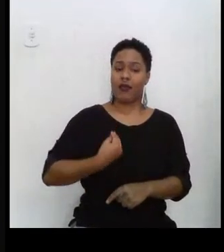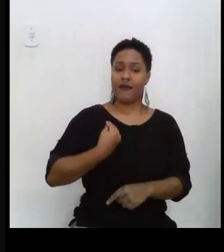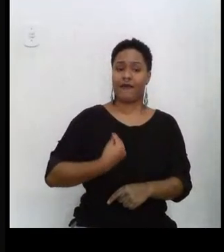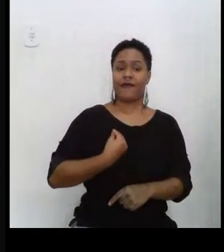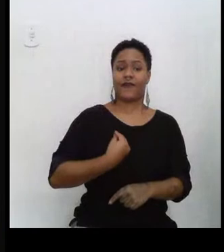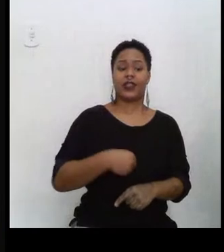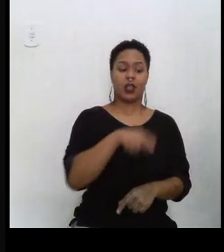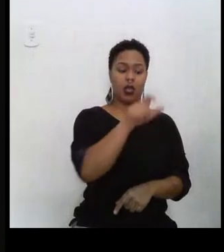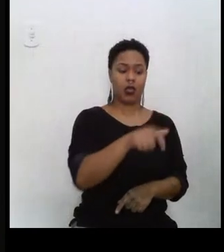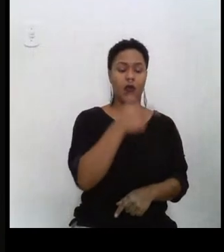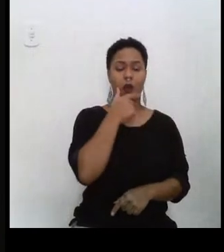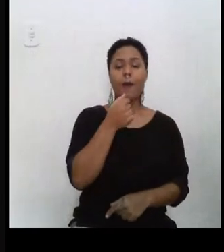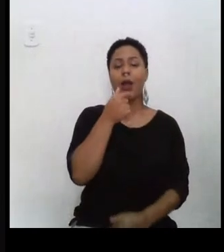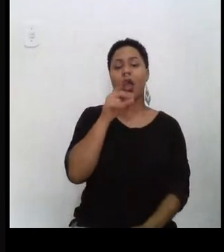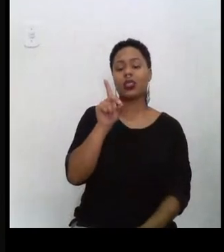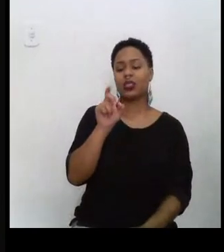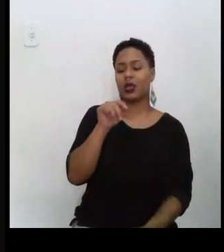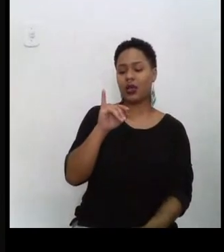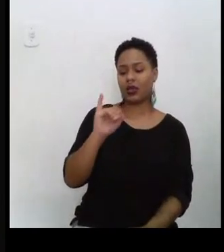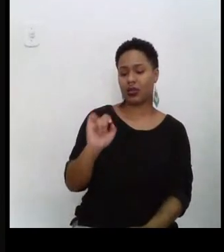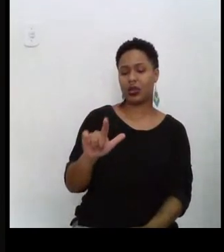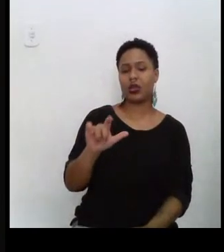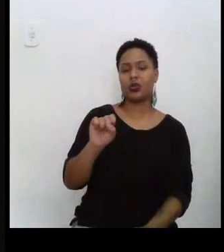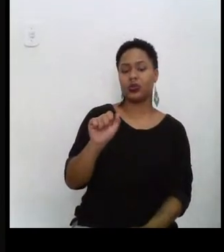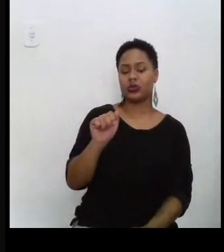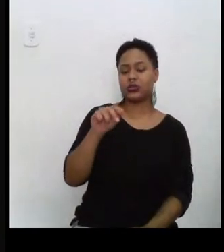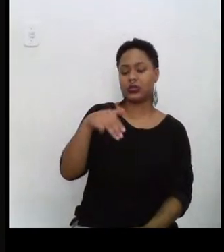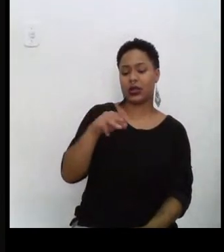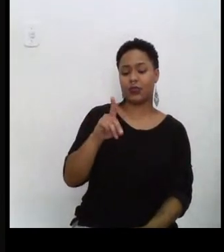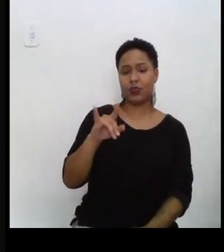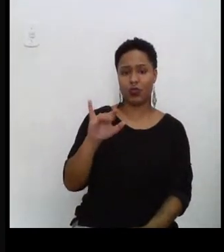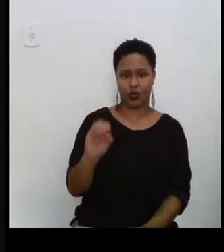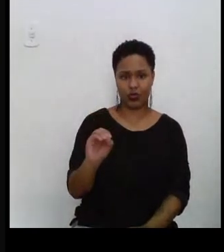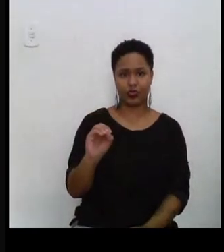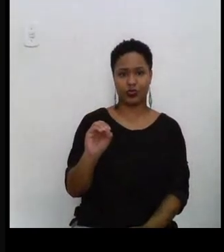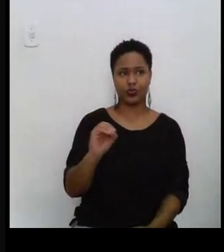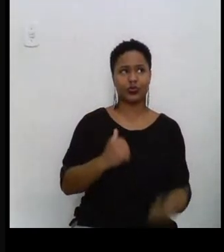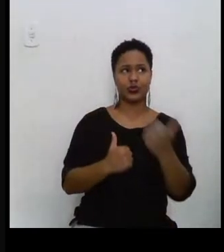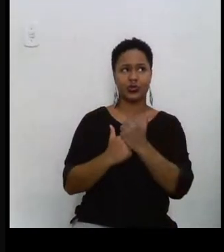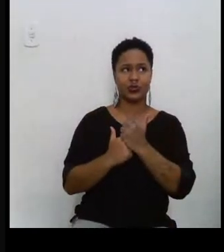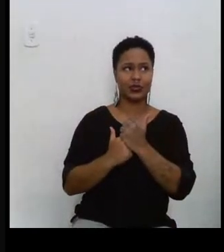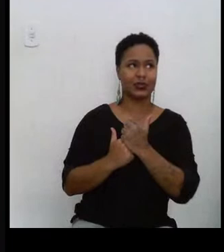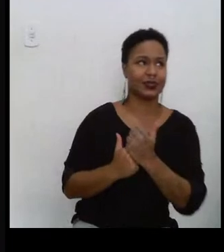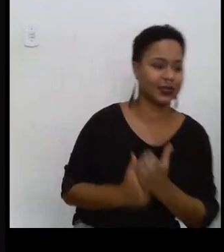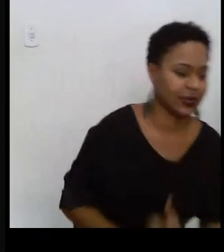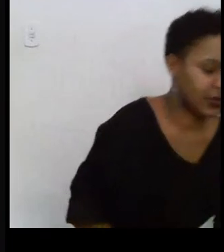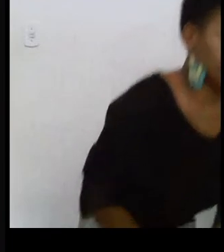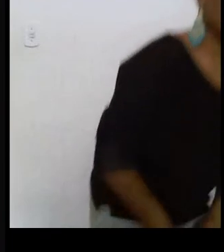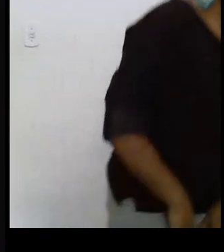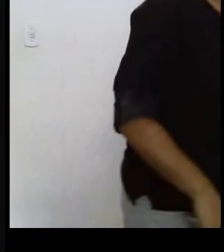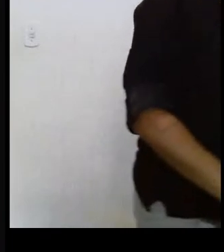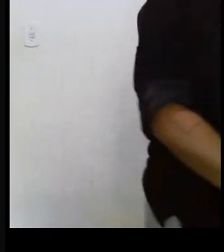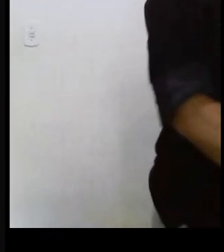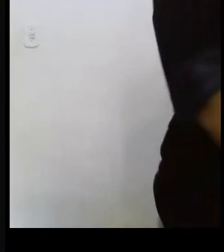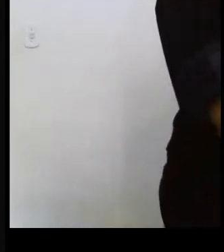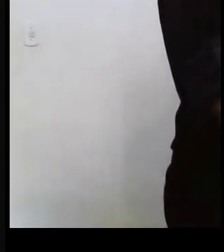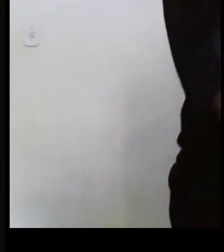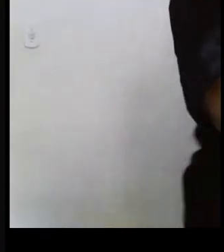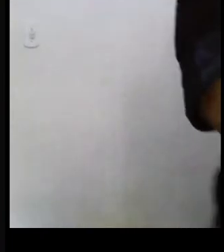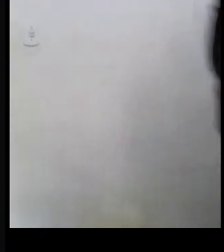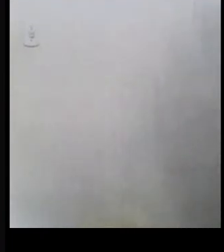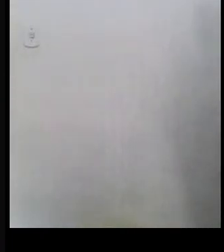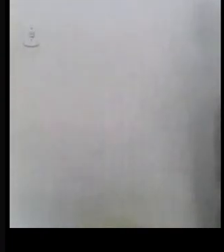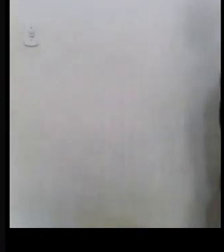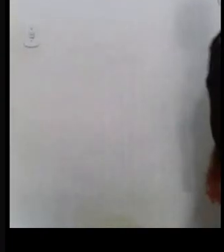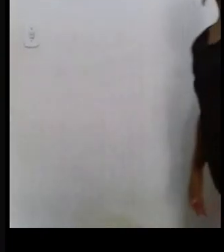valpereiro limeberry e fala Terra kathiuska monotone Nicole saavedra Mônica Abril MP trump